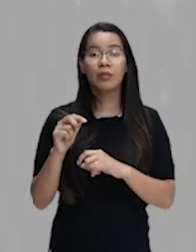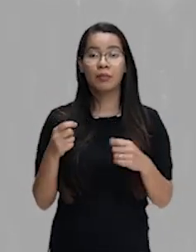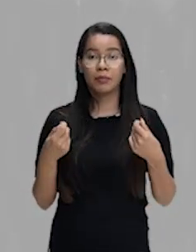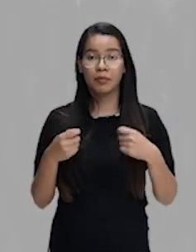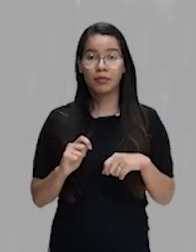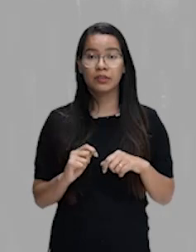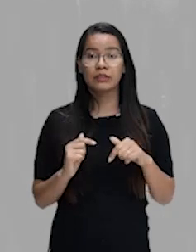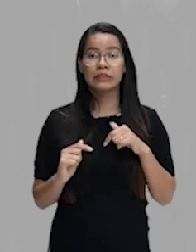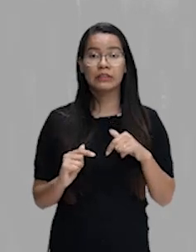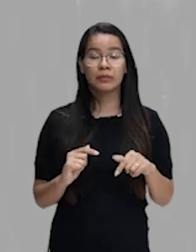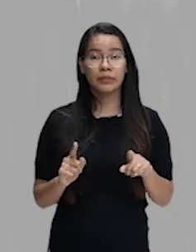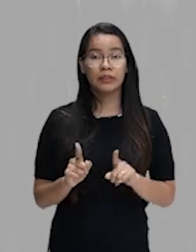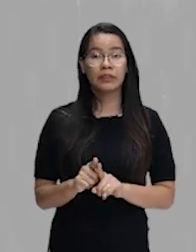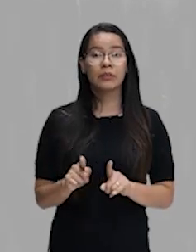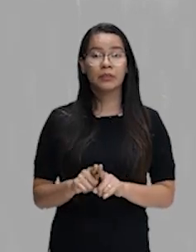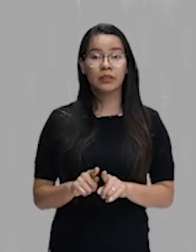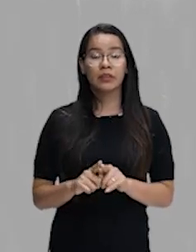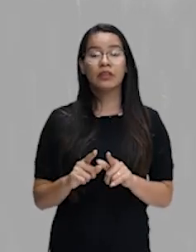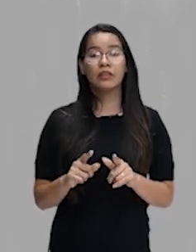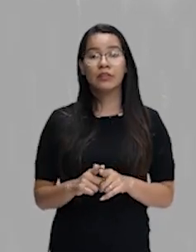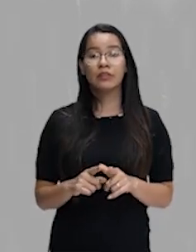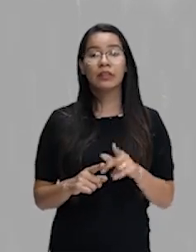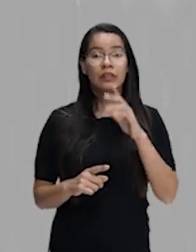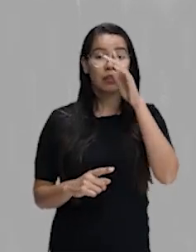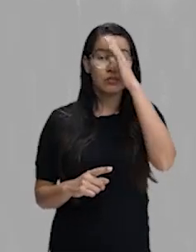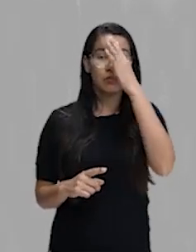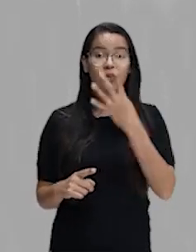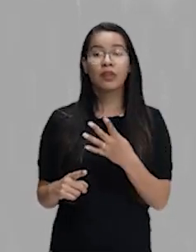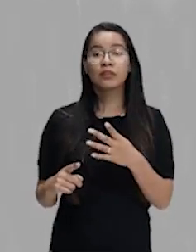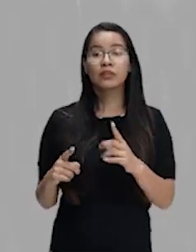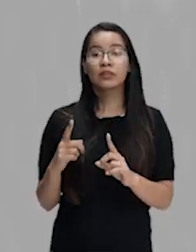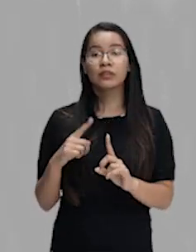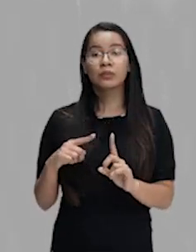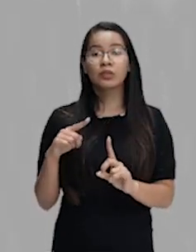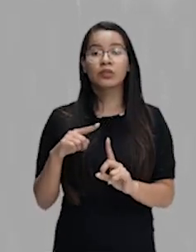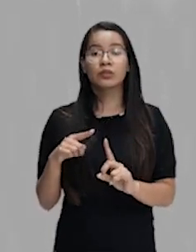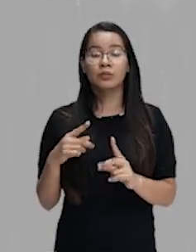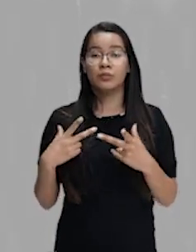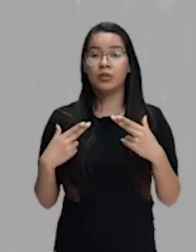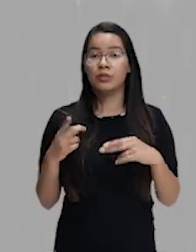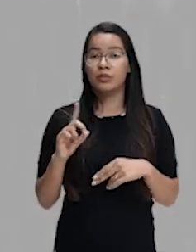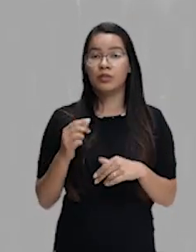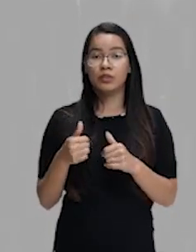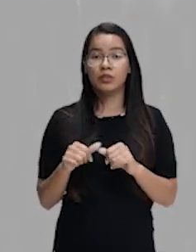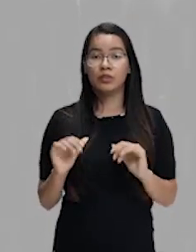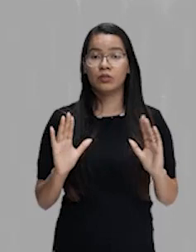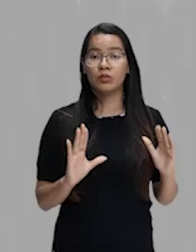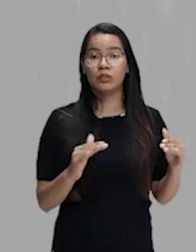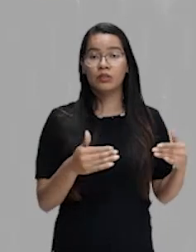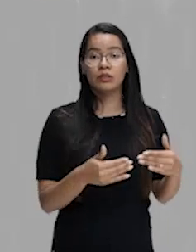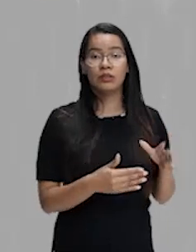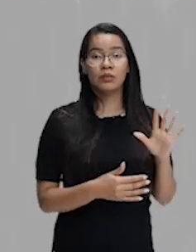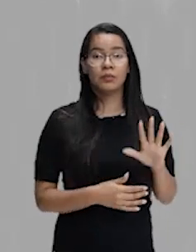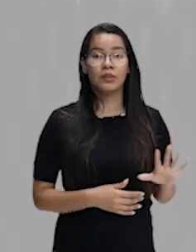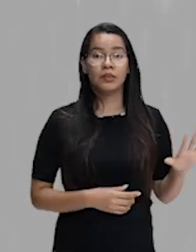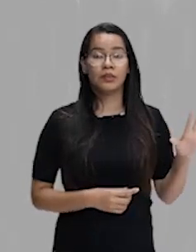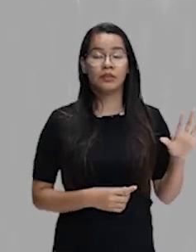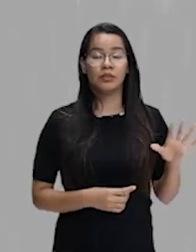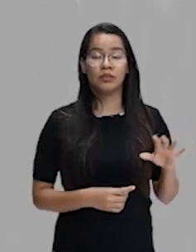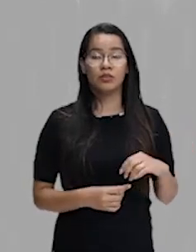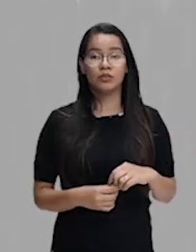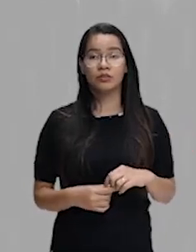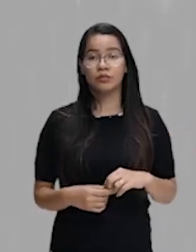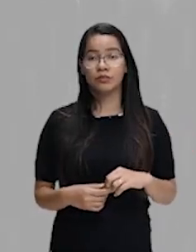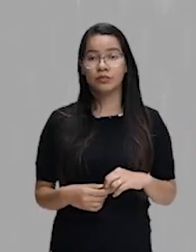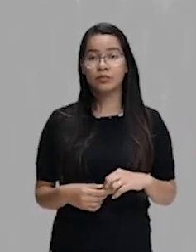é possível desempenhar tarefas, é possível produzir, mesmo não estando nesse ambiente, chamado de ambiente